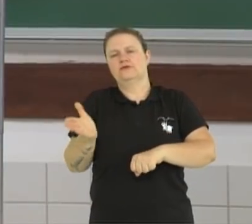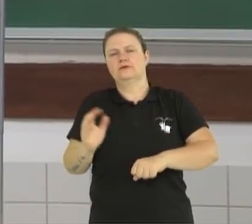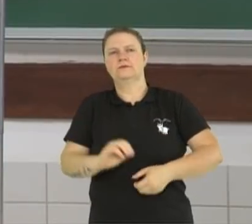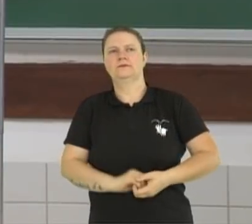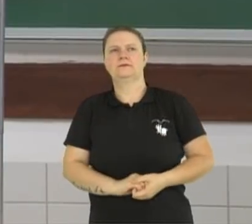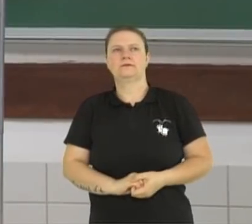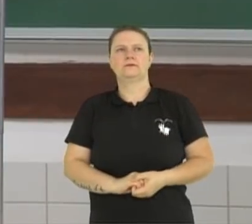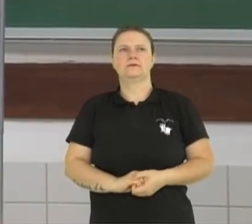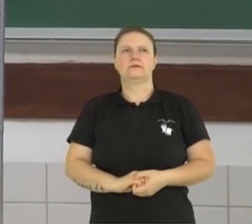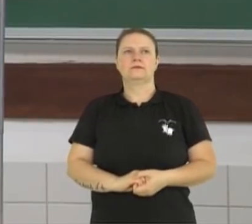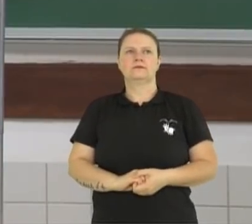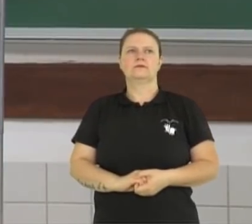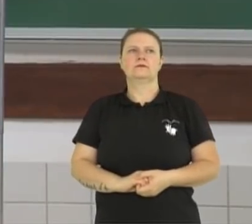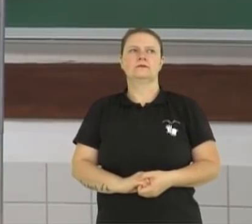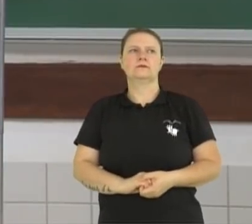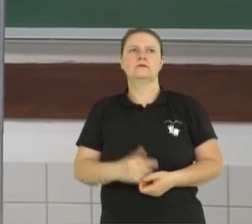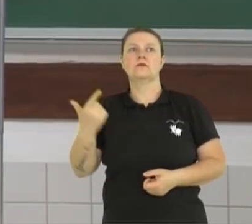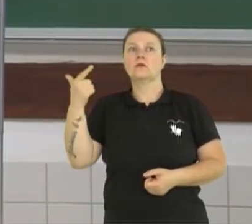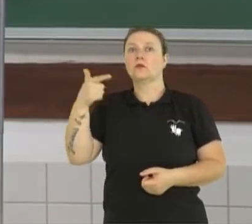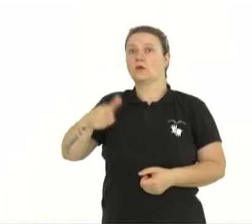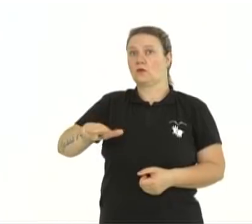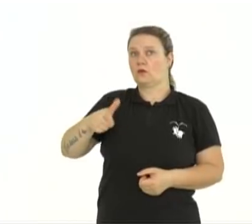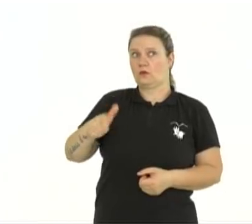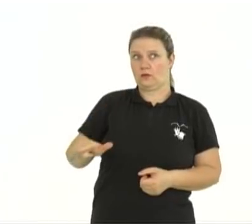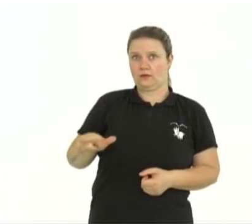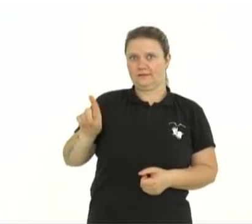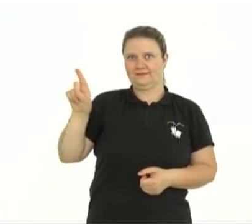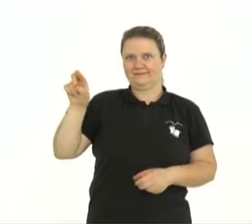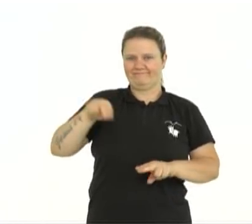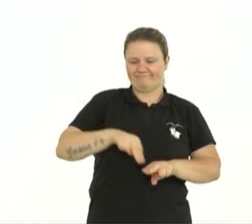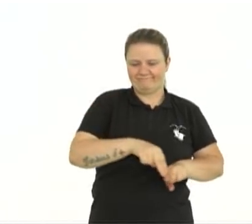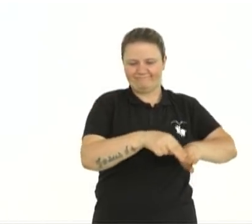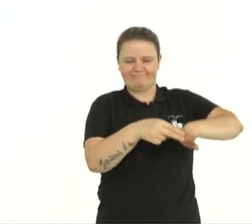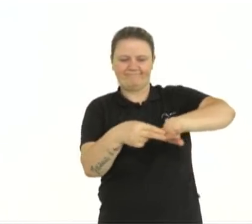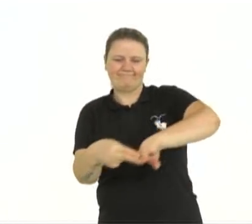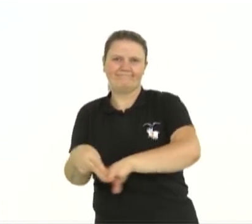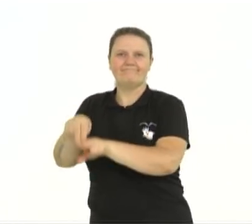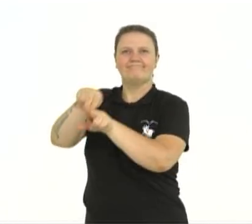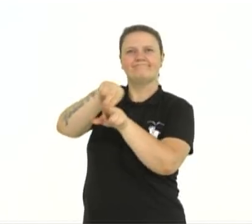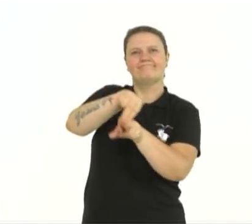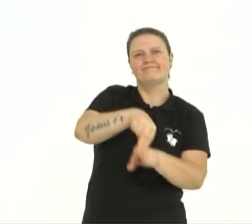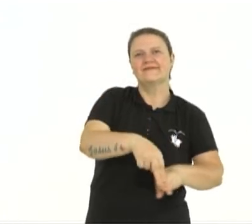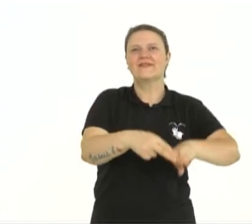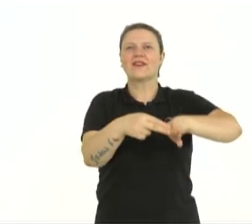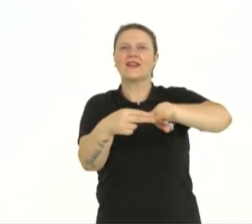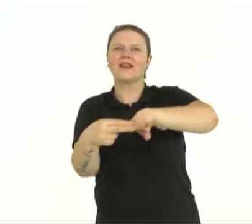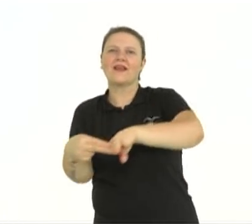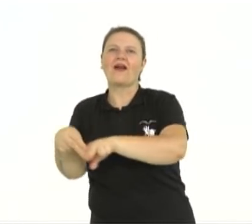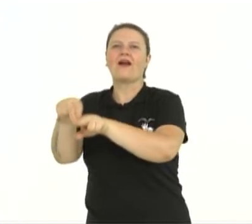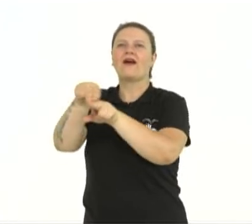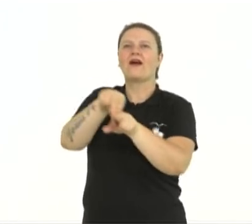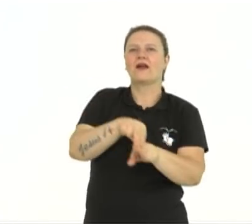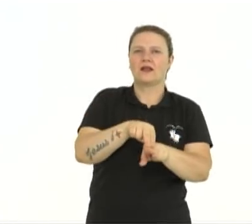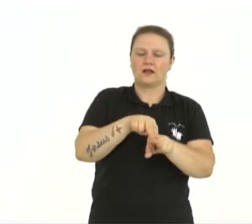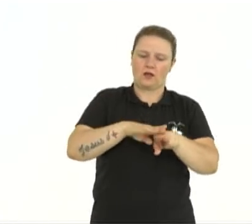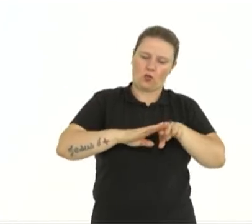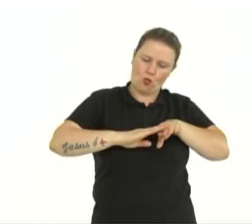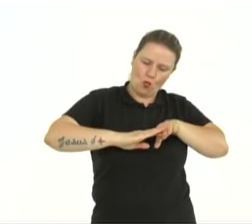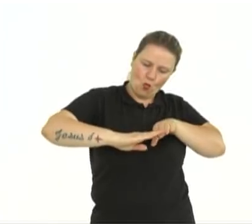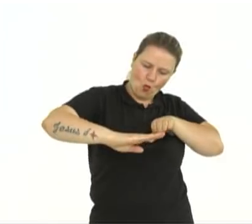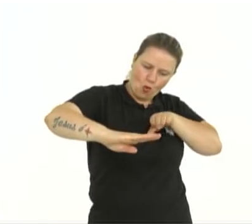ambiente. Aí tem também o snowboard, que consiste em equilibrar sobre uma